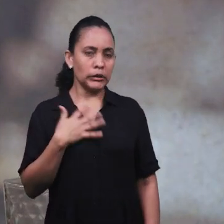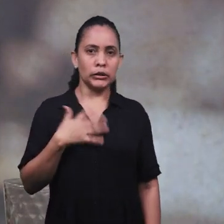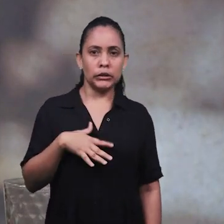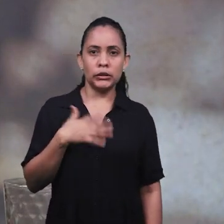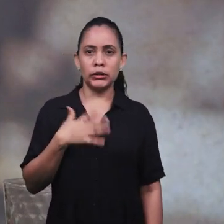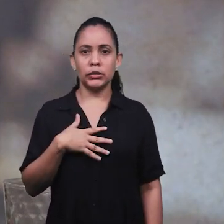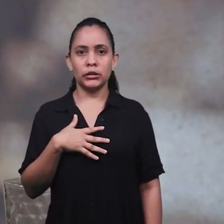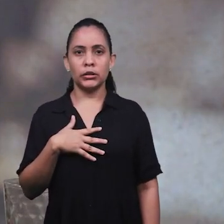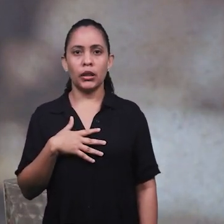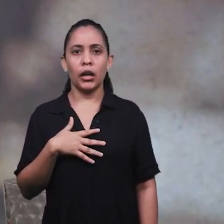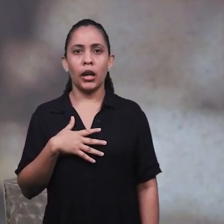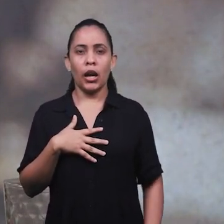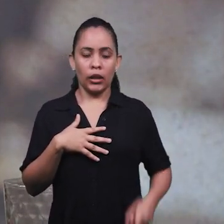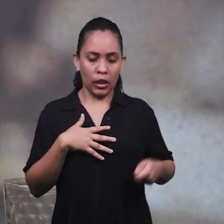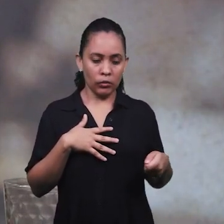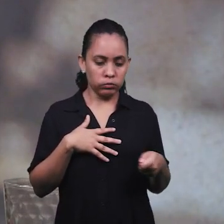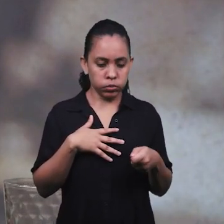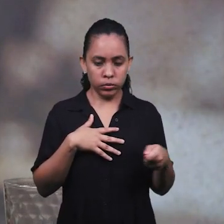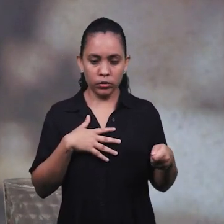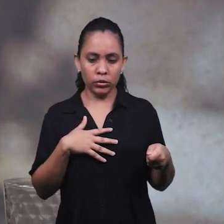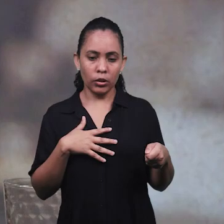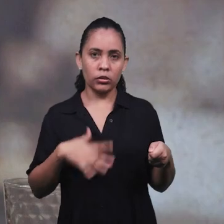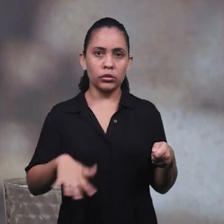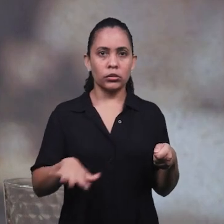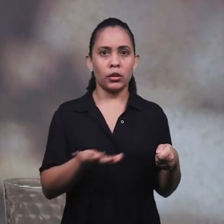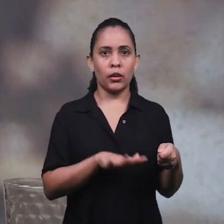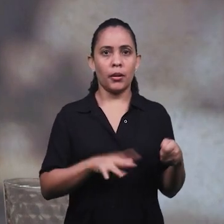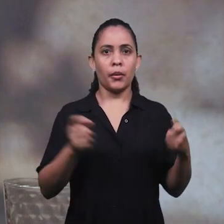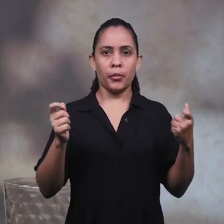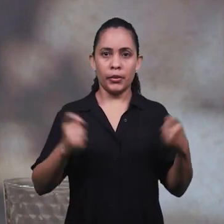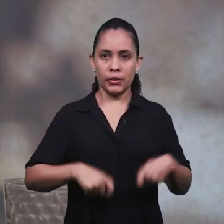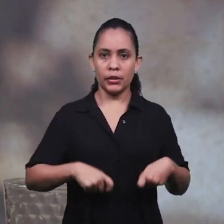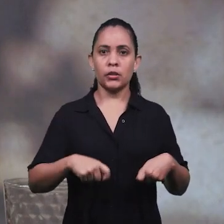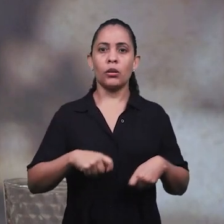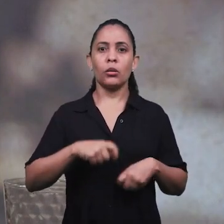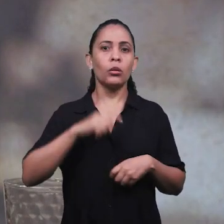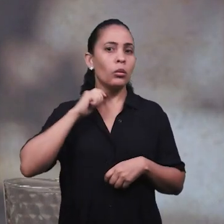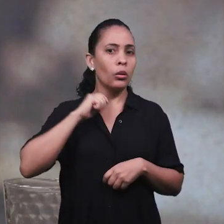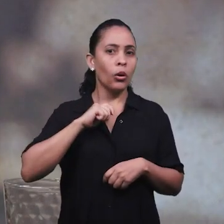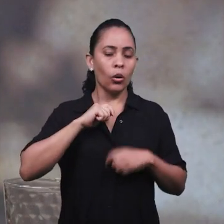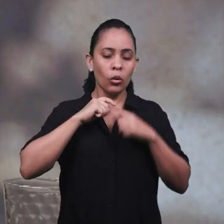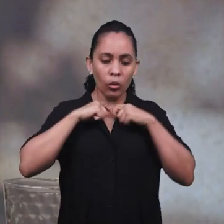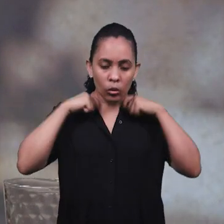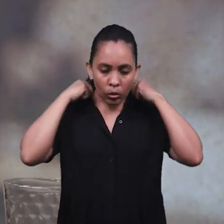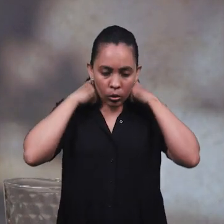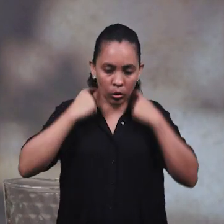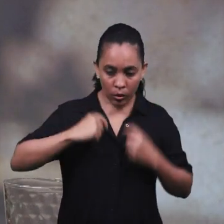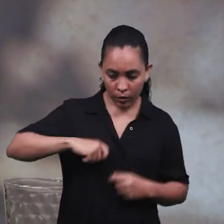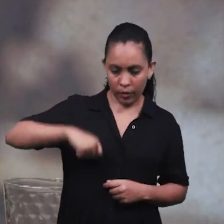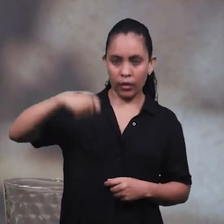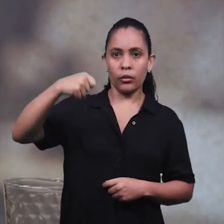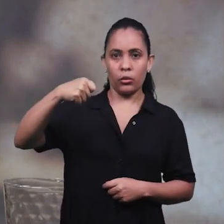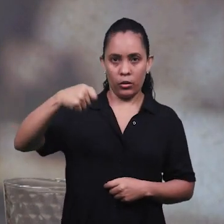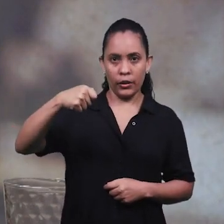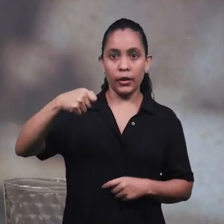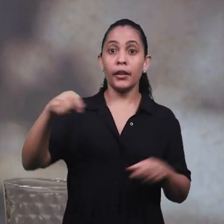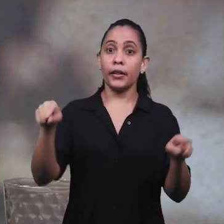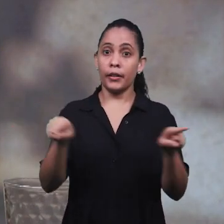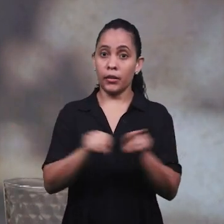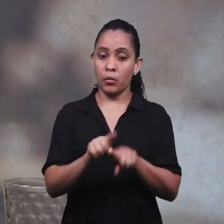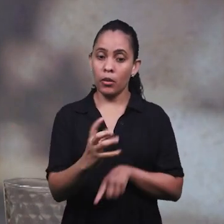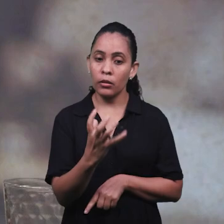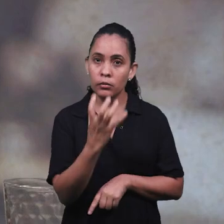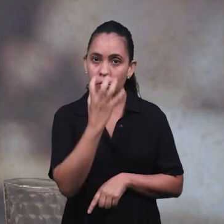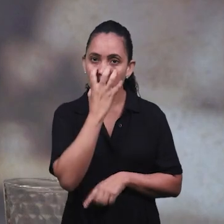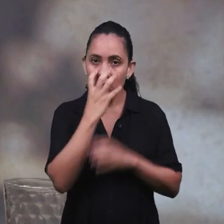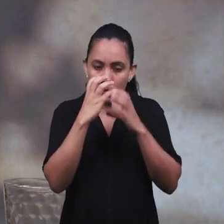de transporte daquele animal dentro do condomínio tem que ser feito com a coleira e também com a focinheira. Esse é um tema tão polêmico que